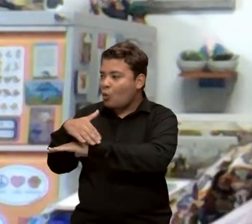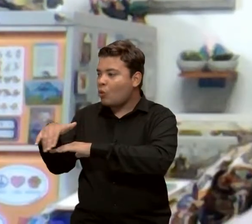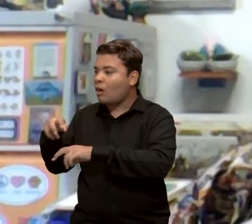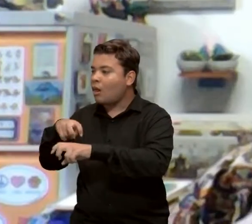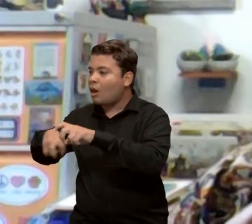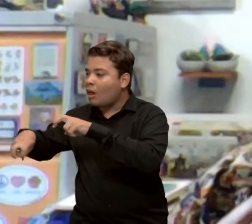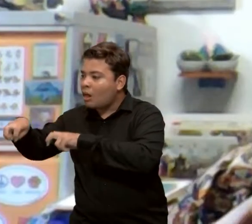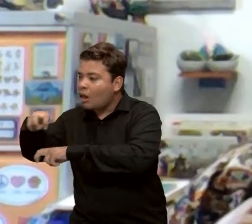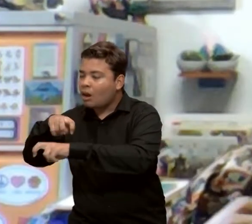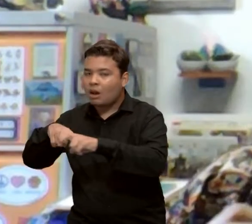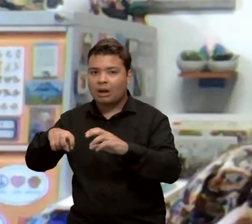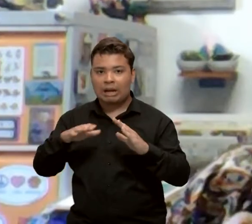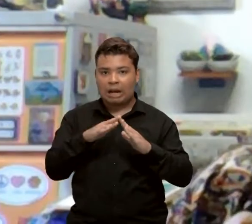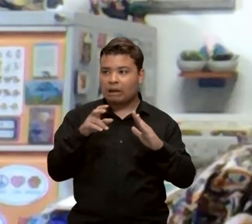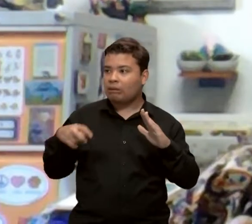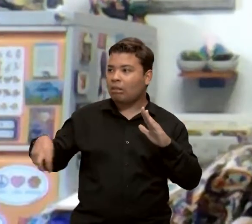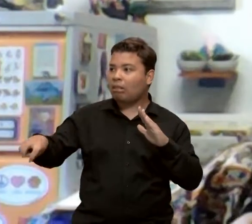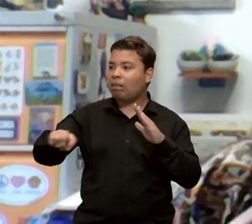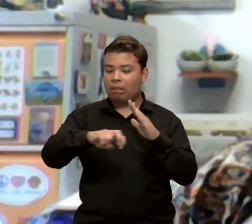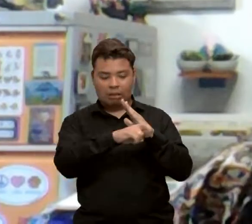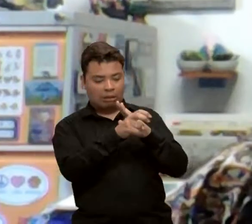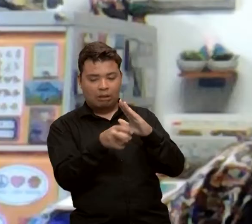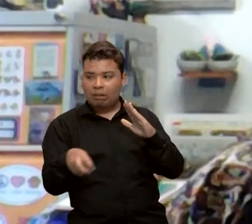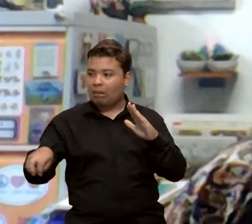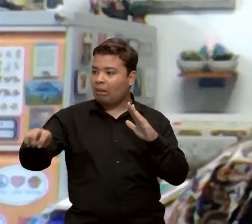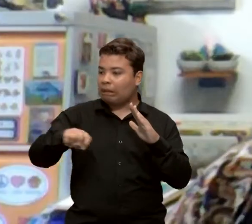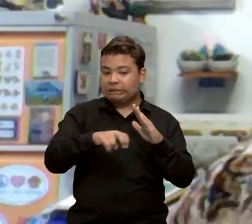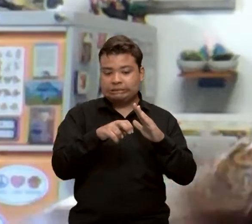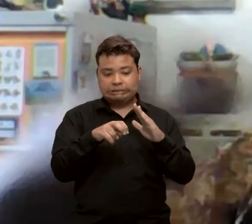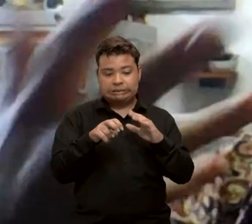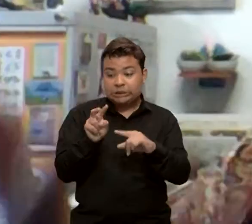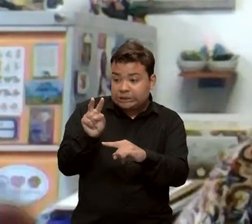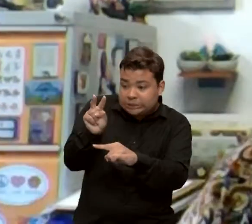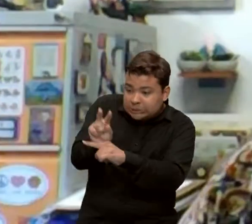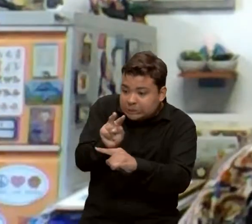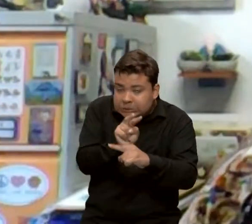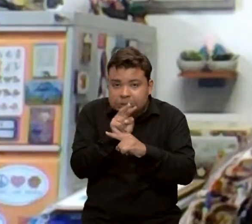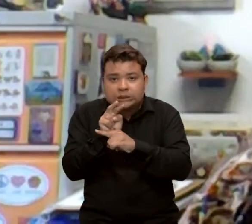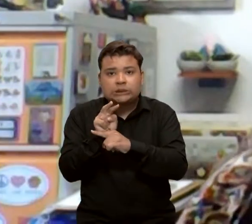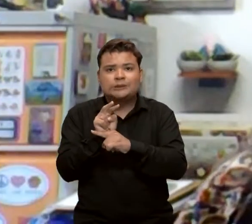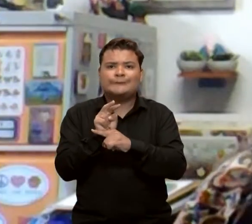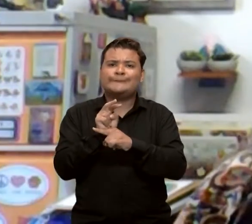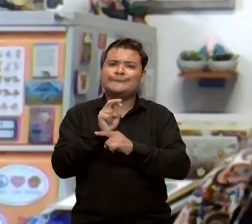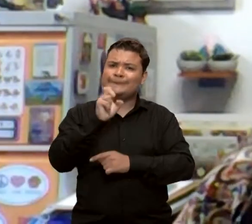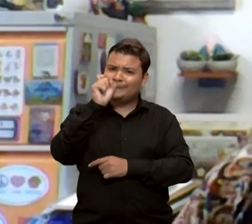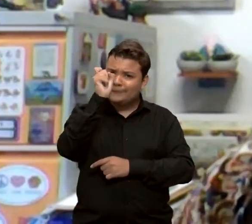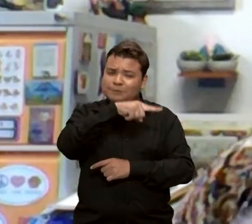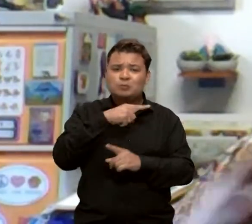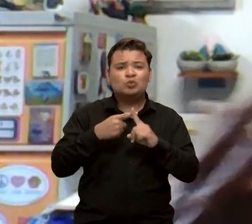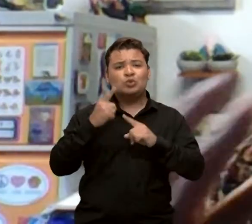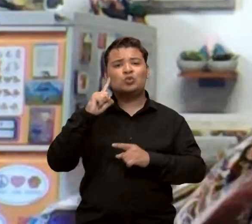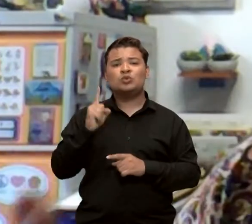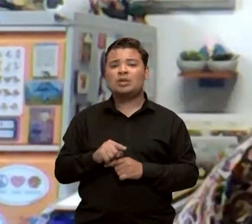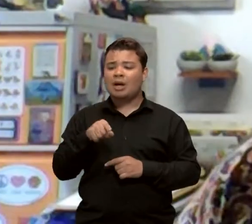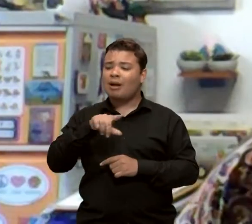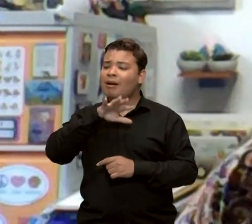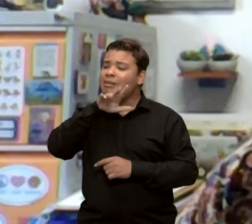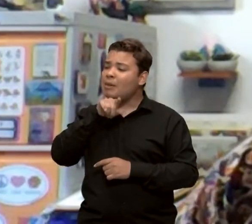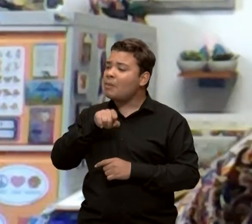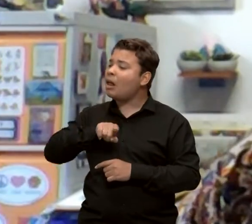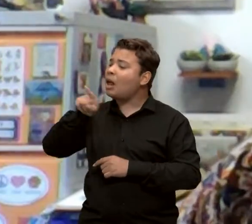controle sanitário ele é um pouco mais delicado. A gente não consegue saber exatamente onde esse animal esteve, se ele teve contato